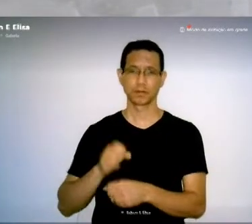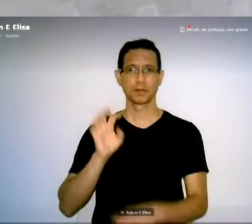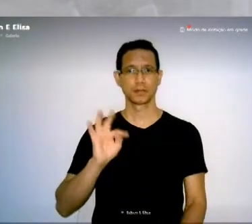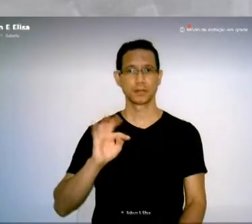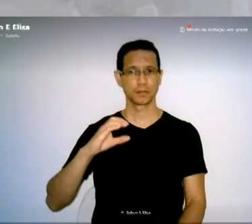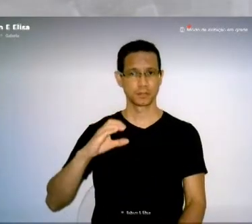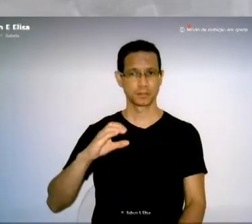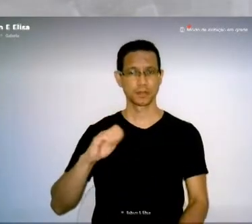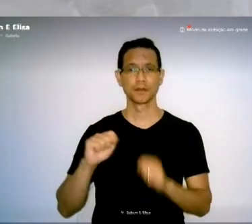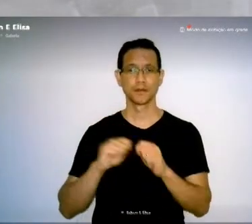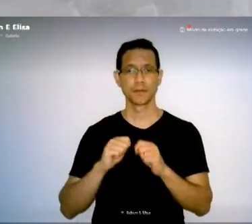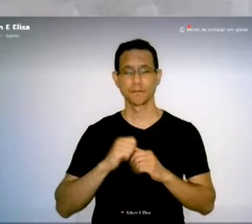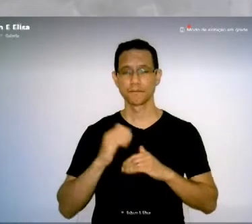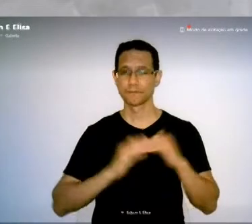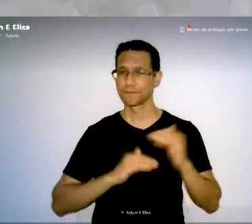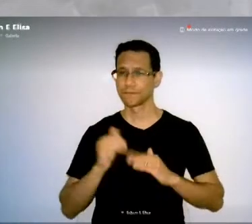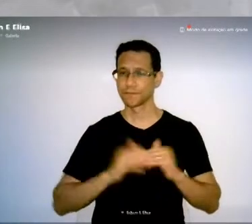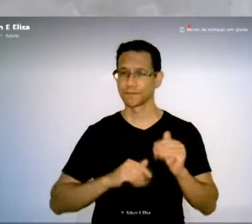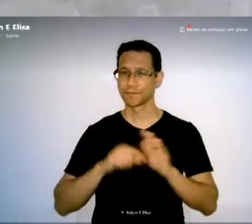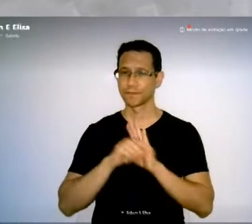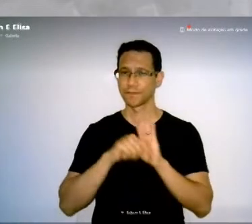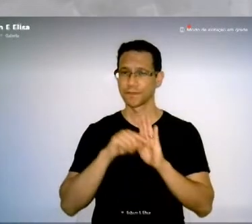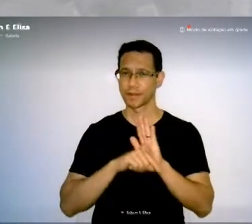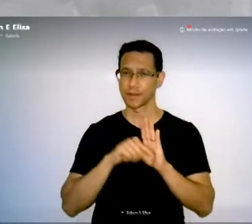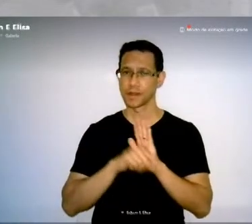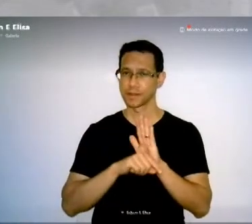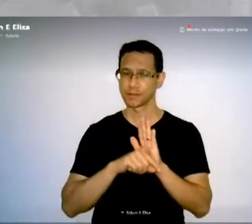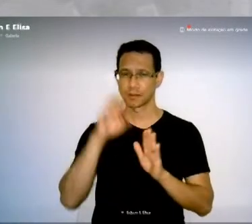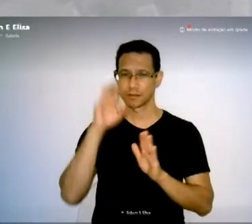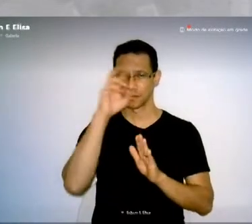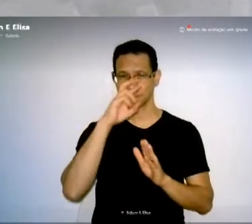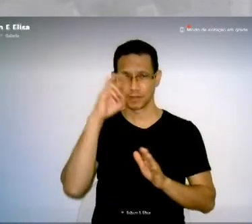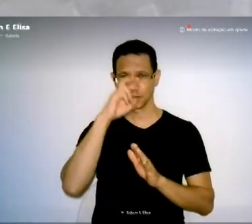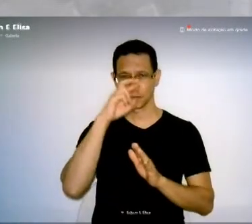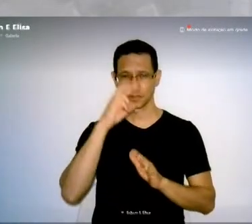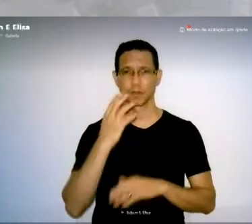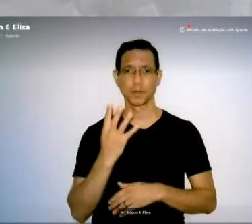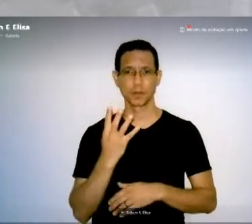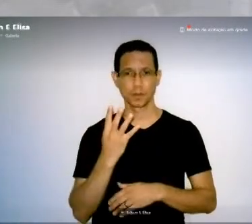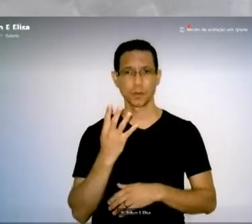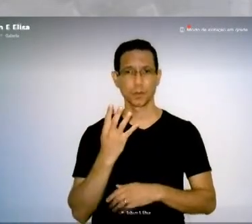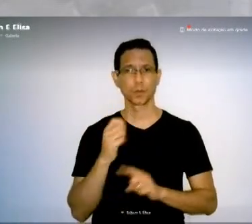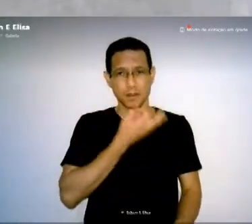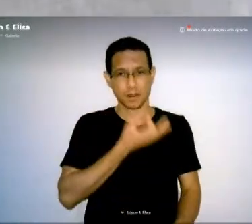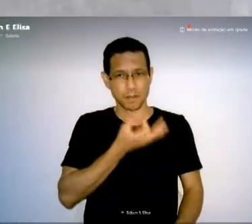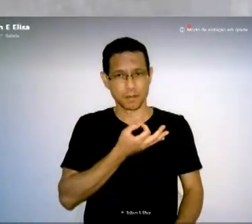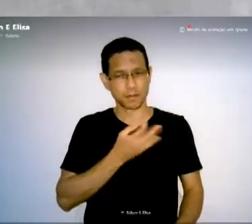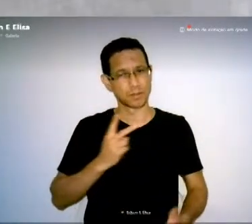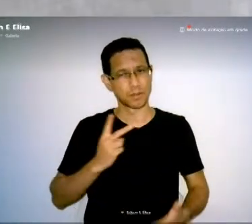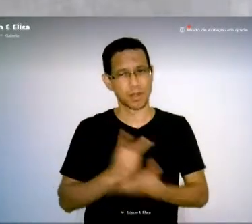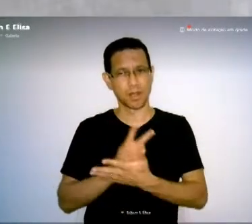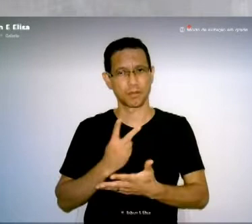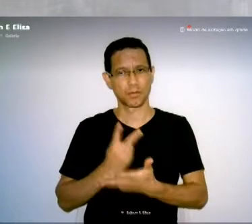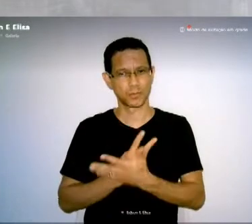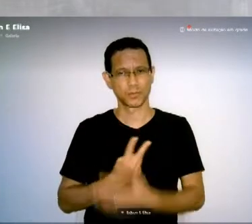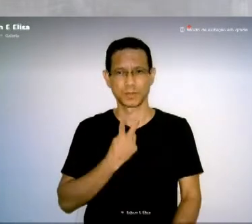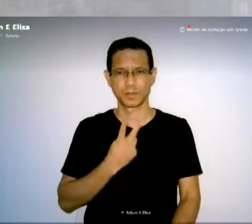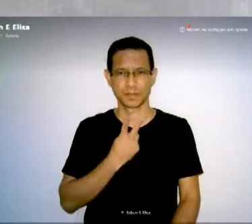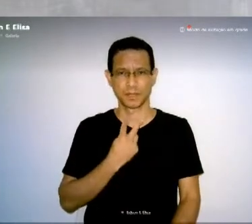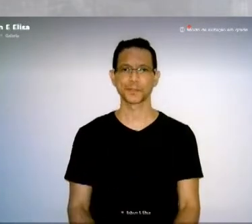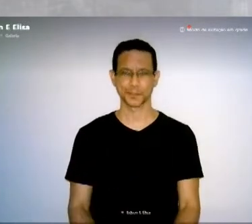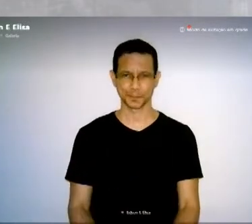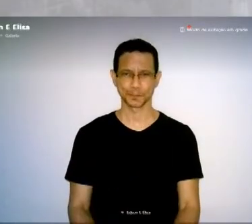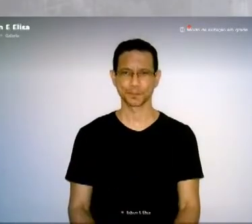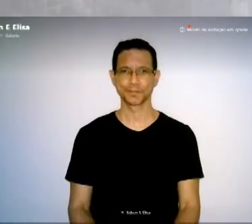apontadas nos pareceres técnicos e declarar seu voto contrário à aprovação das contas. Já os vereadores Lelo